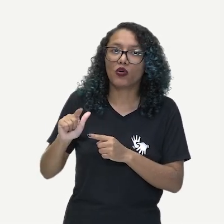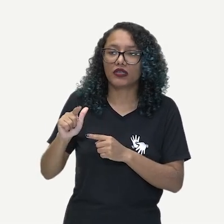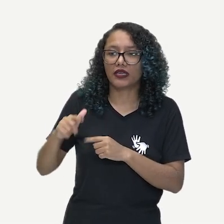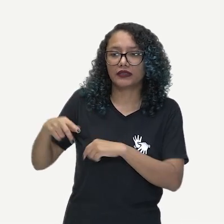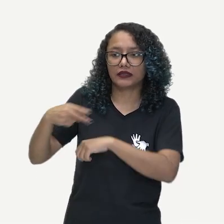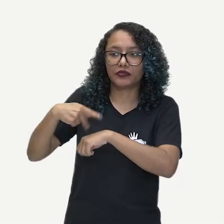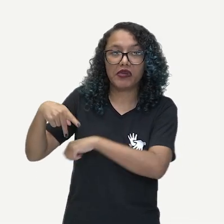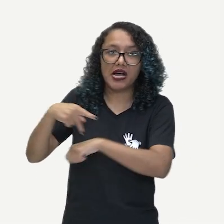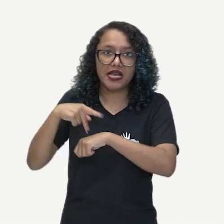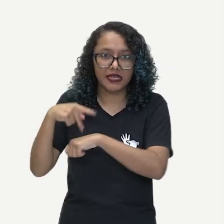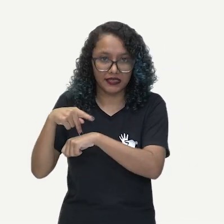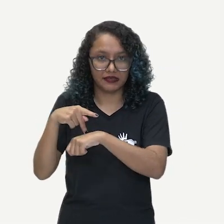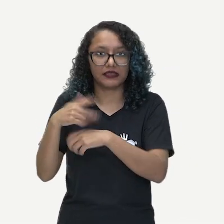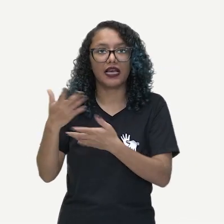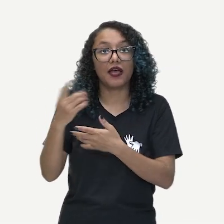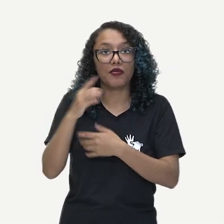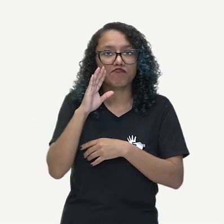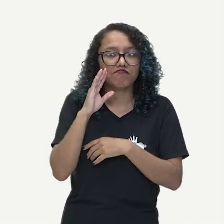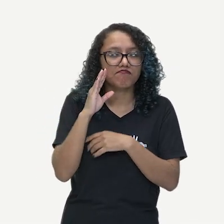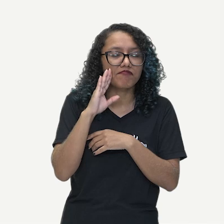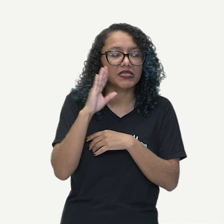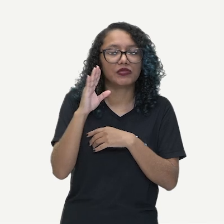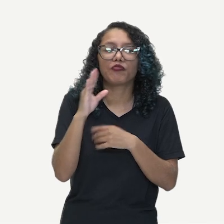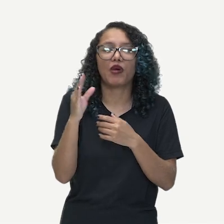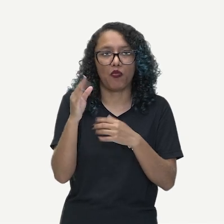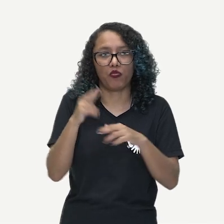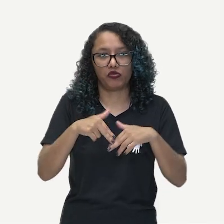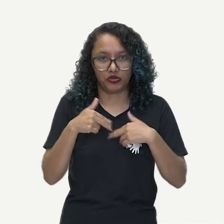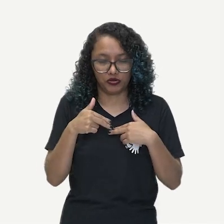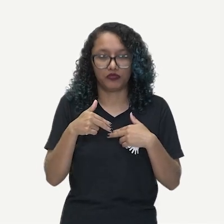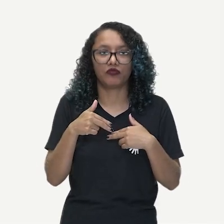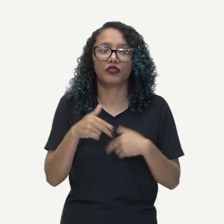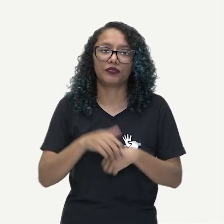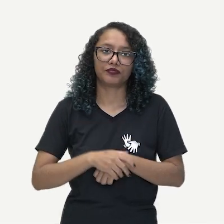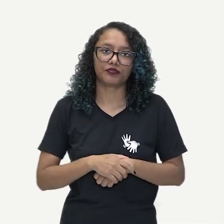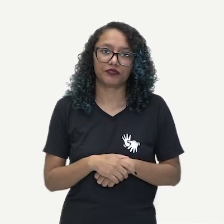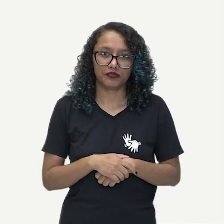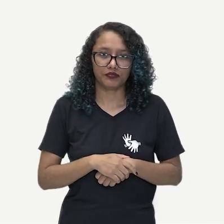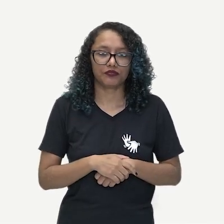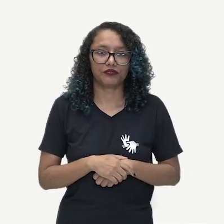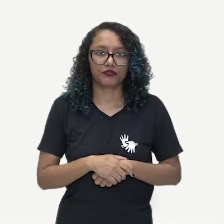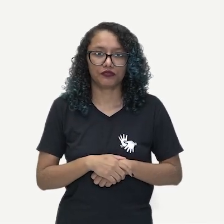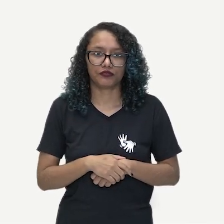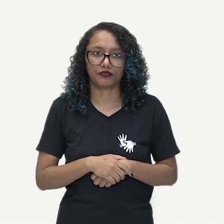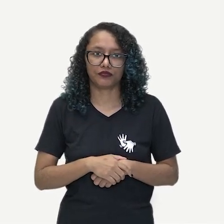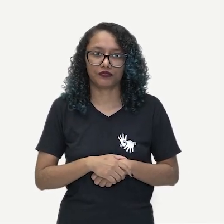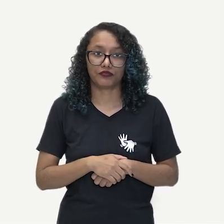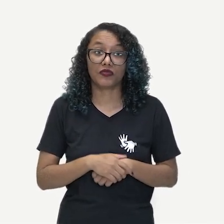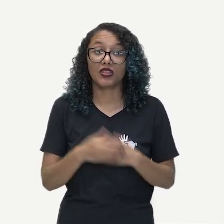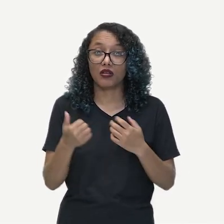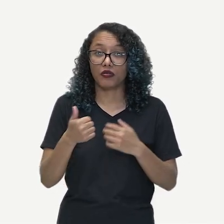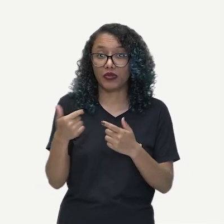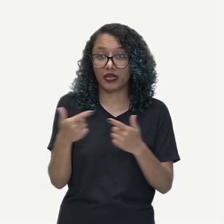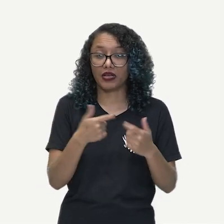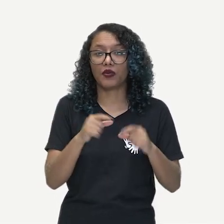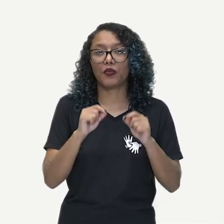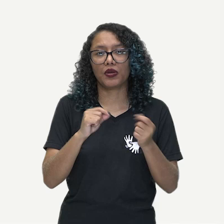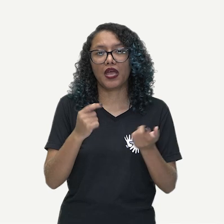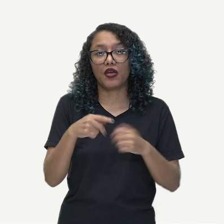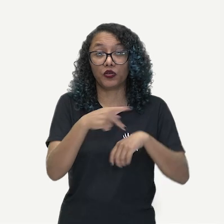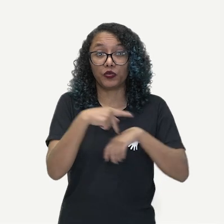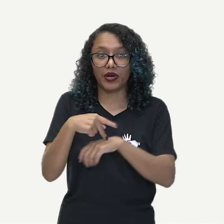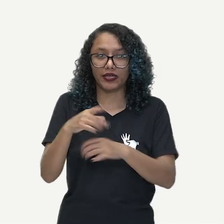principal causa da Primeira Guerra Mundial. Então, durante a Primeira Guerra Mundial, essas nações formaram alianças